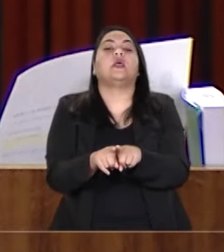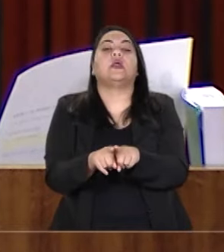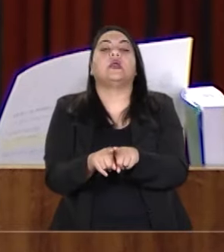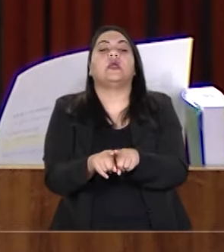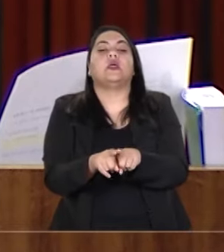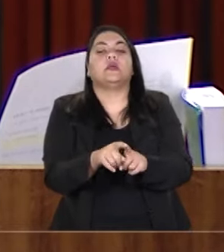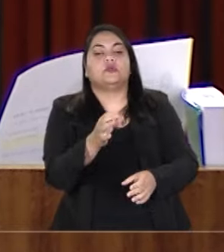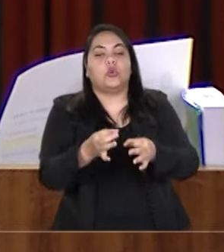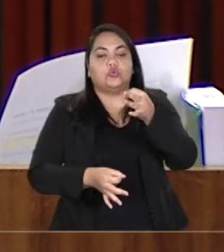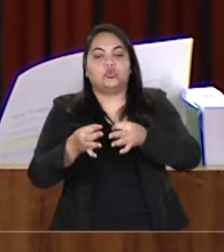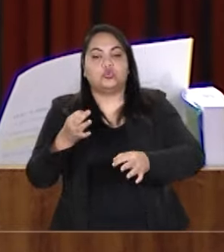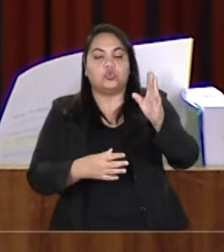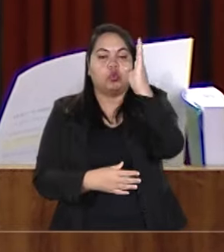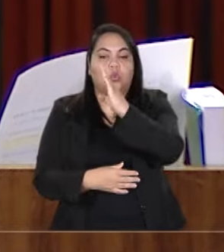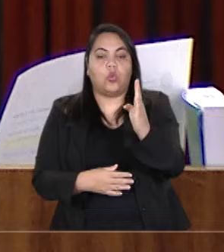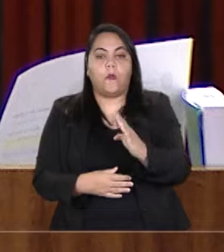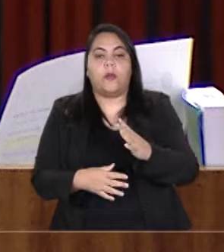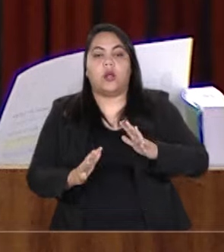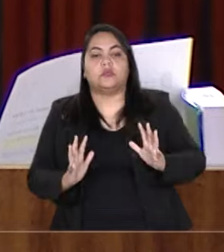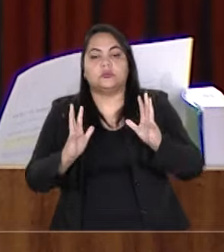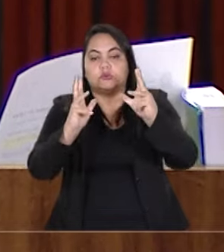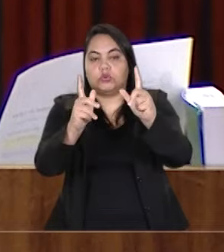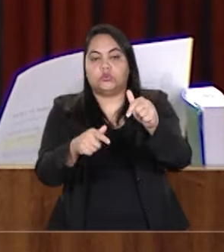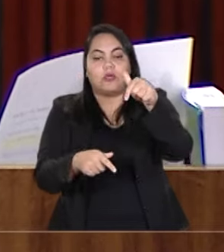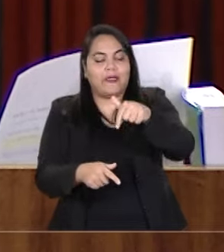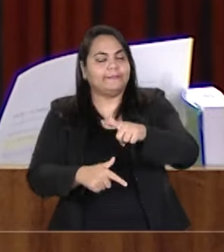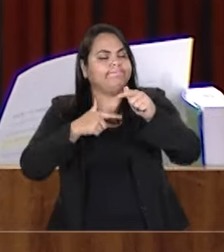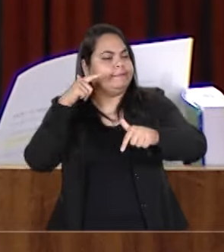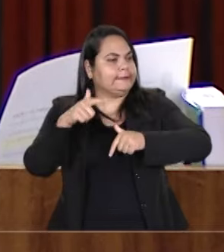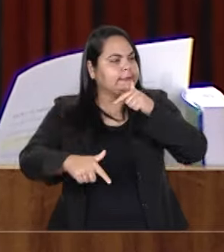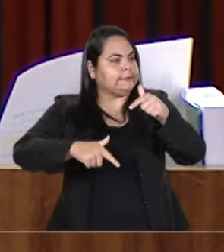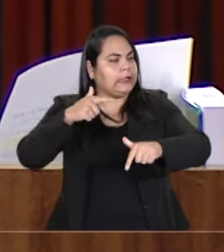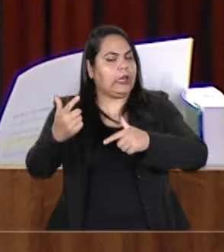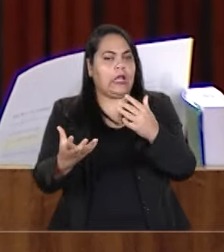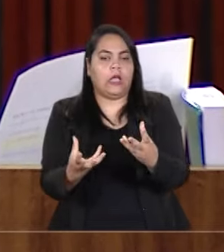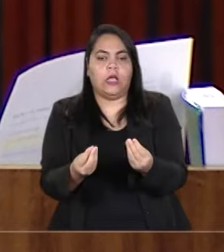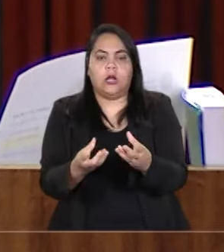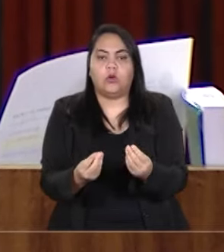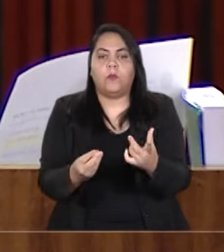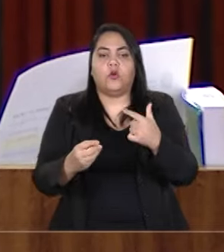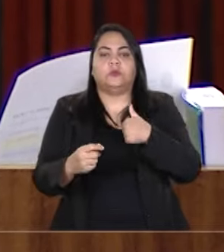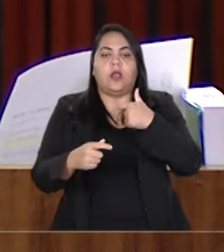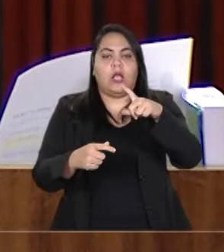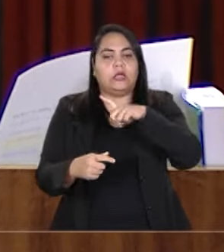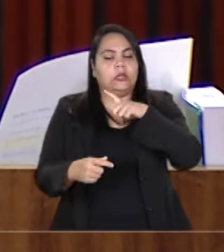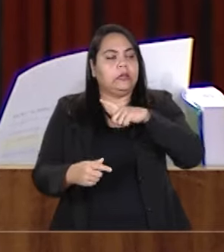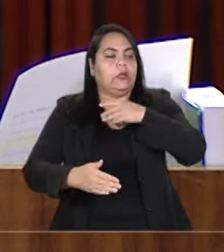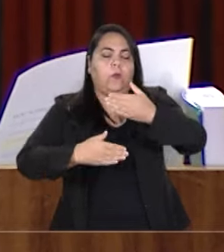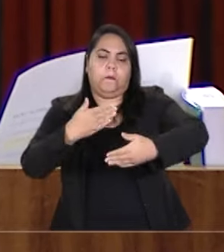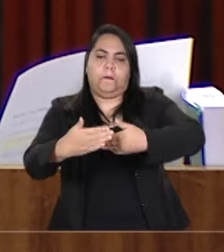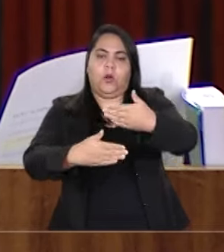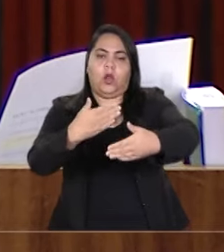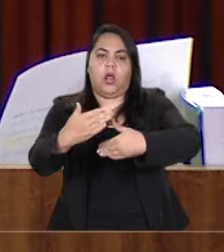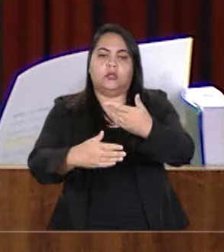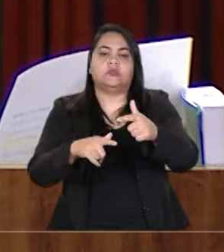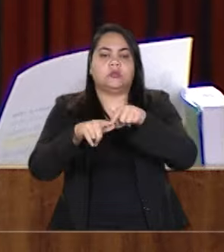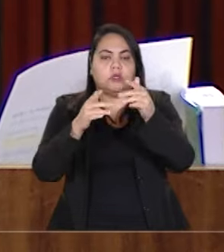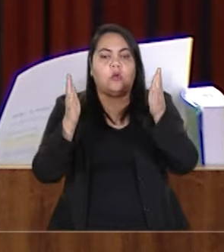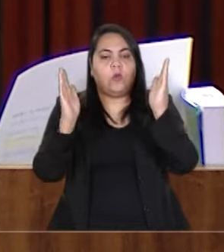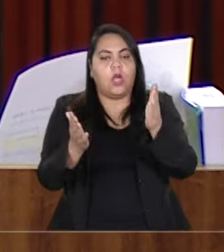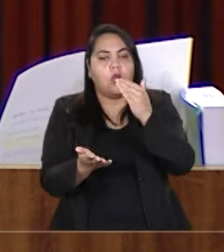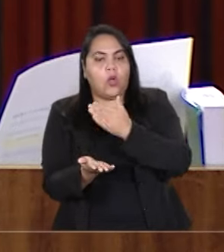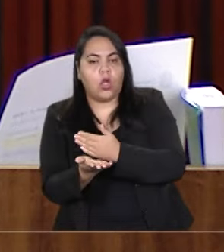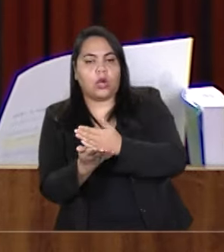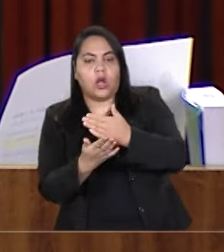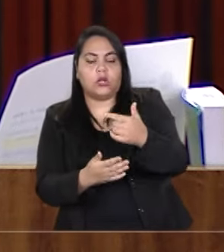julgadores que no Brasil inteiro, como aqui, trabalharam também para que a gente tenha este processo. E, portanto, dou início a este